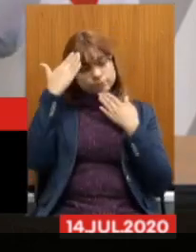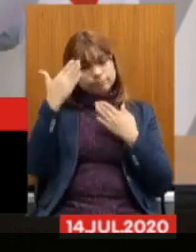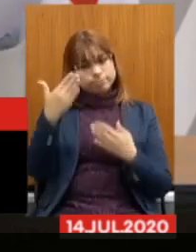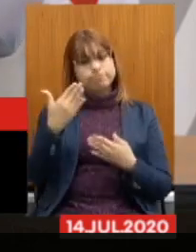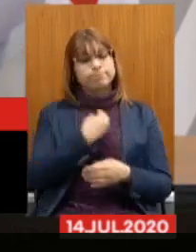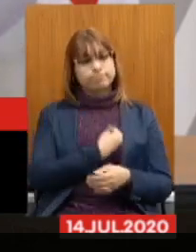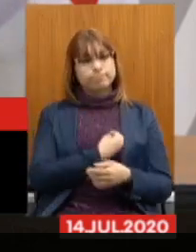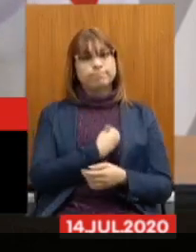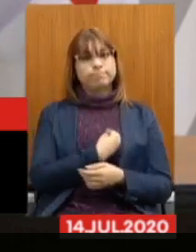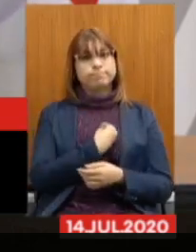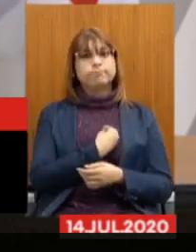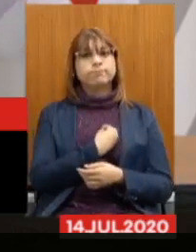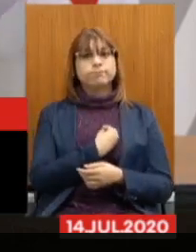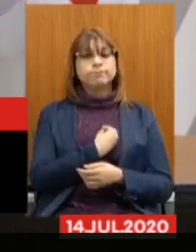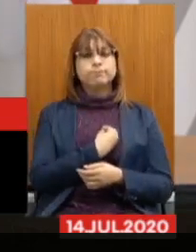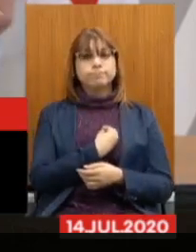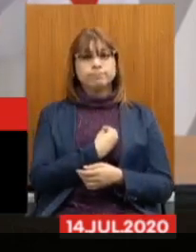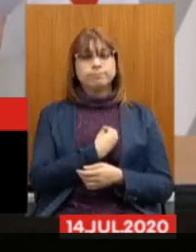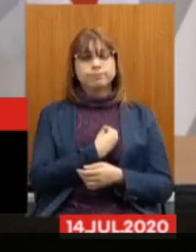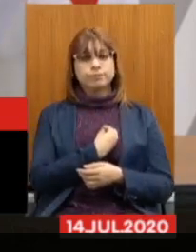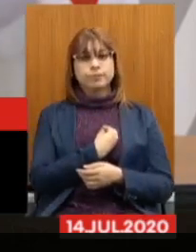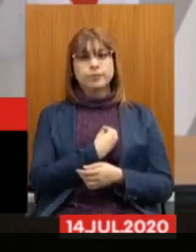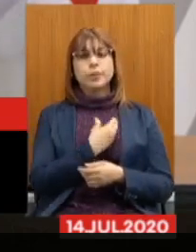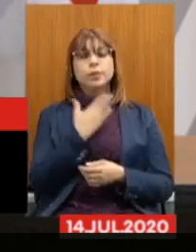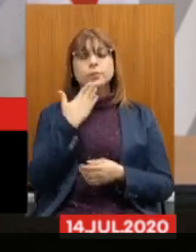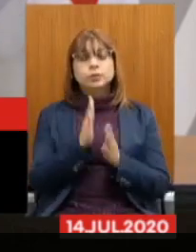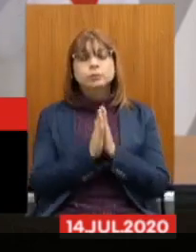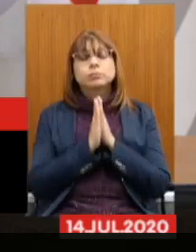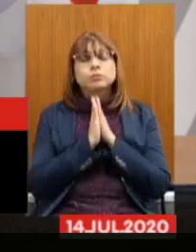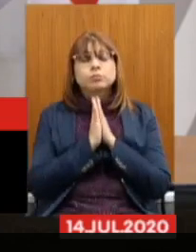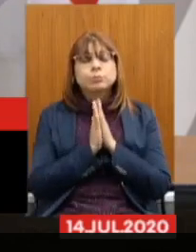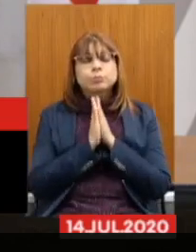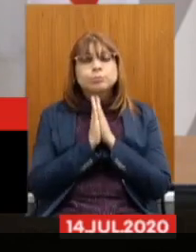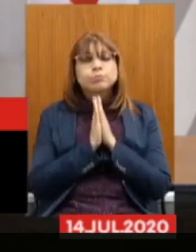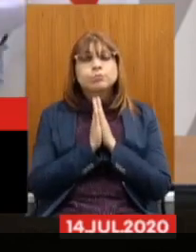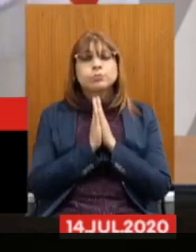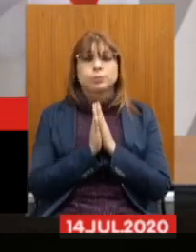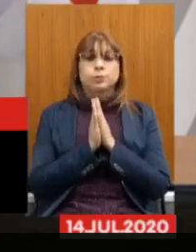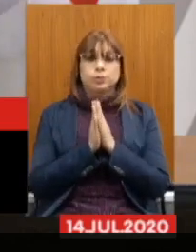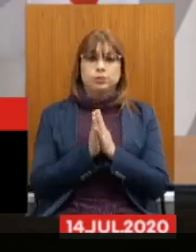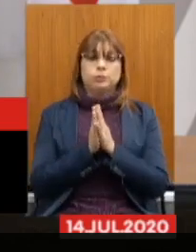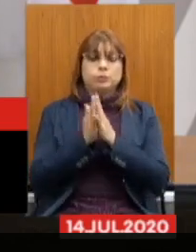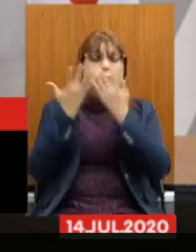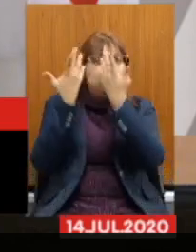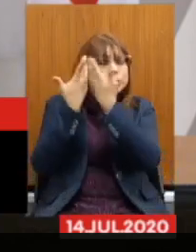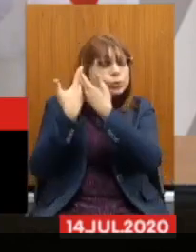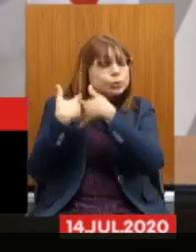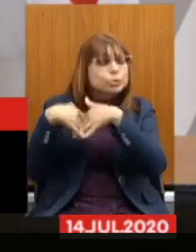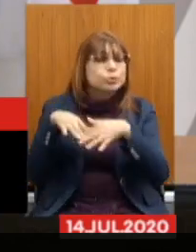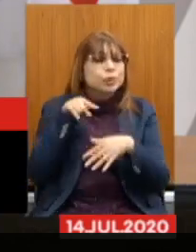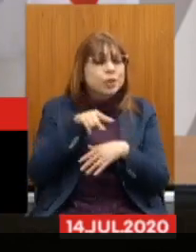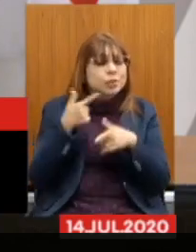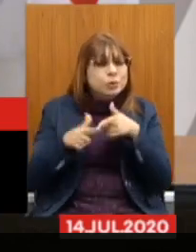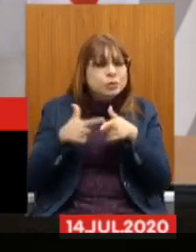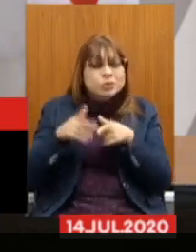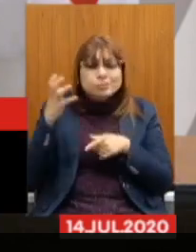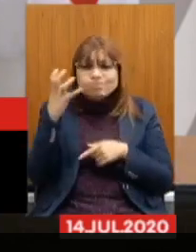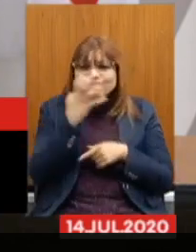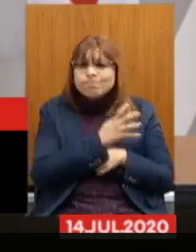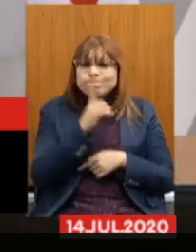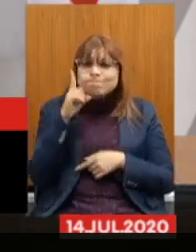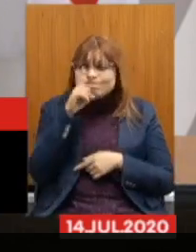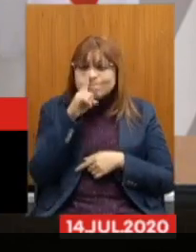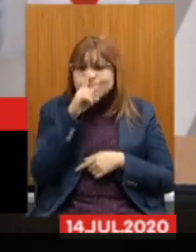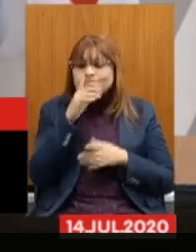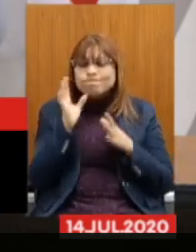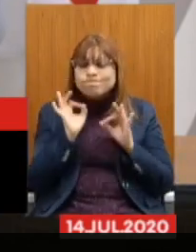a participação, peço encarecidamente que debrucem-se esse problema gravíssimo que estamos passando